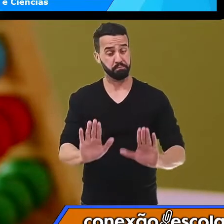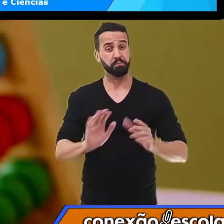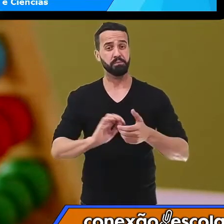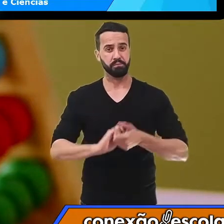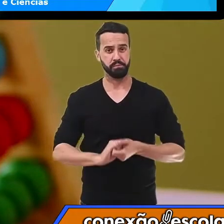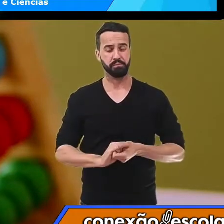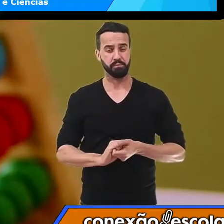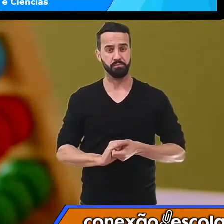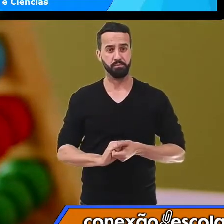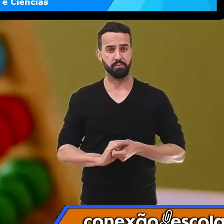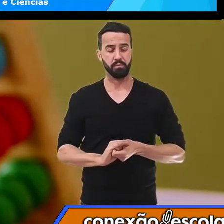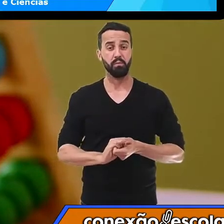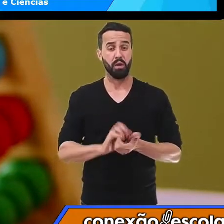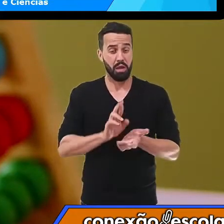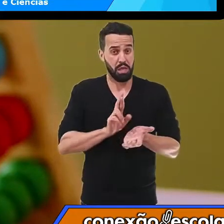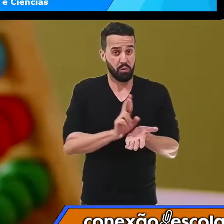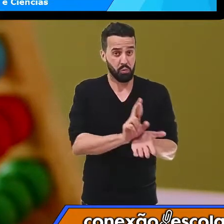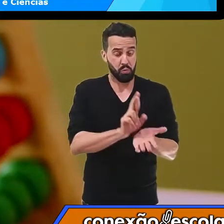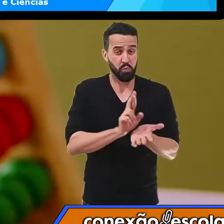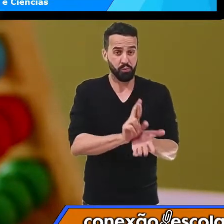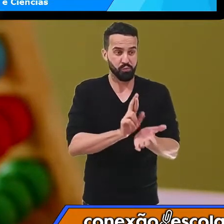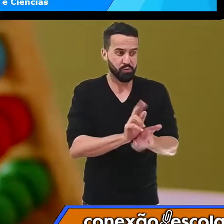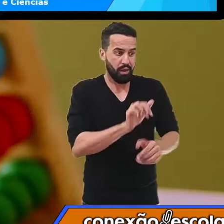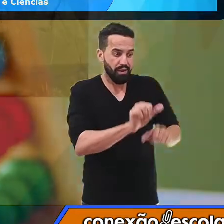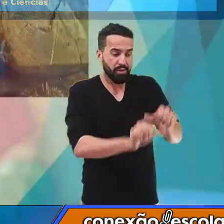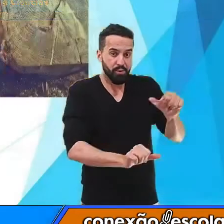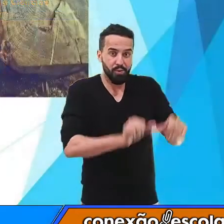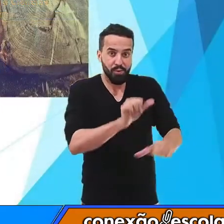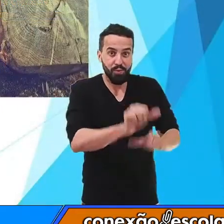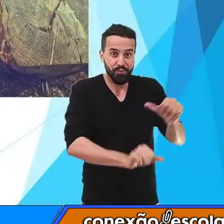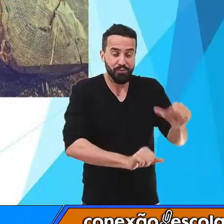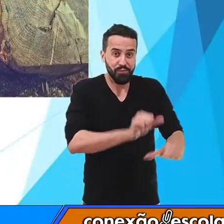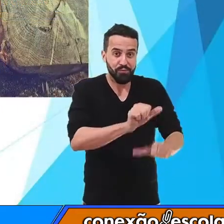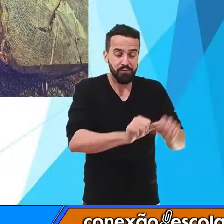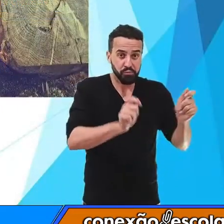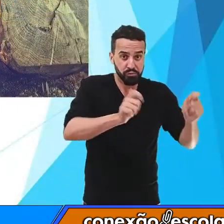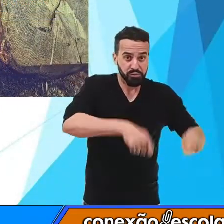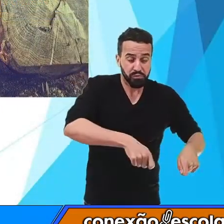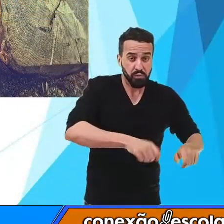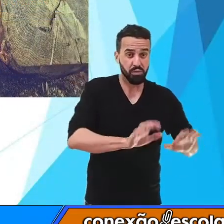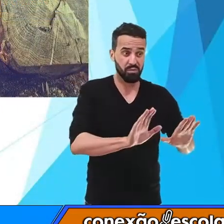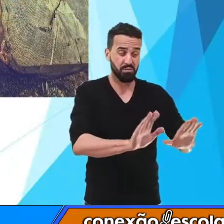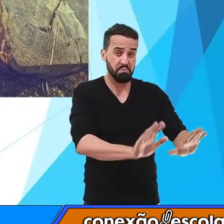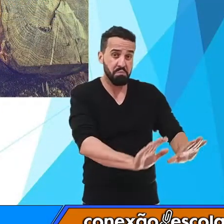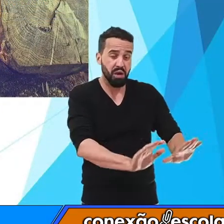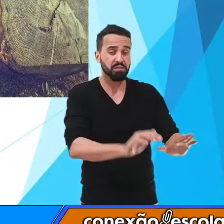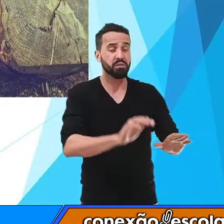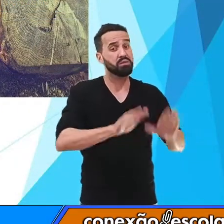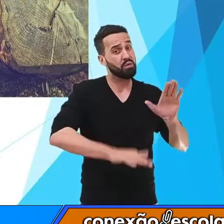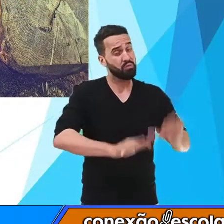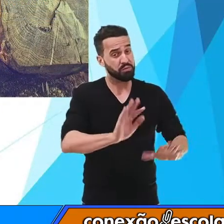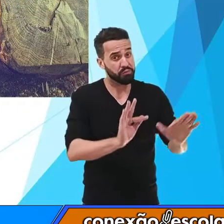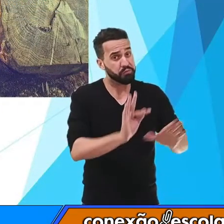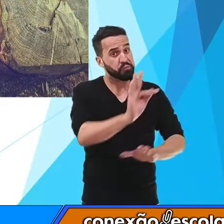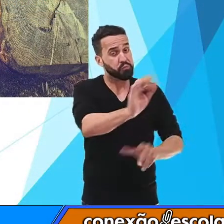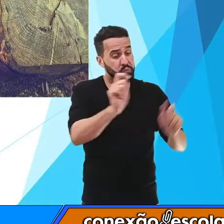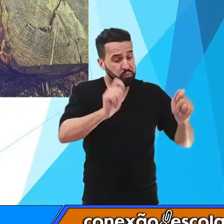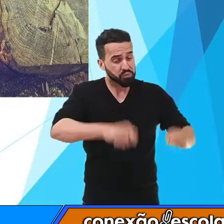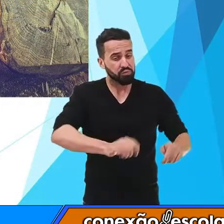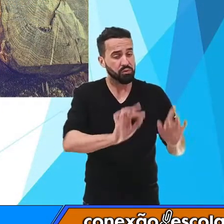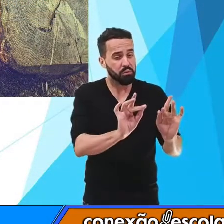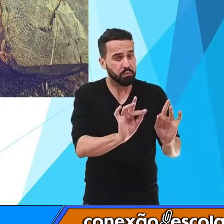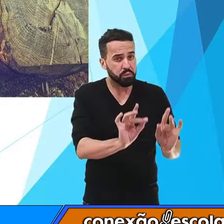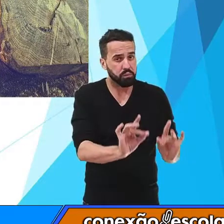recursos renováveis, as fontes renováveis, elas também podem se esgotar.